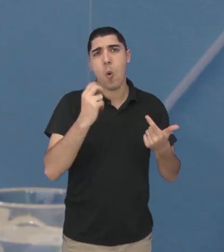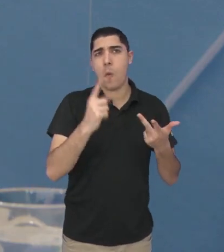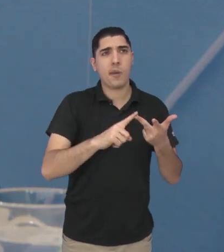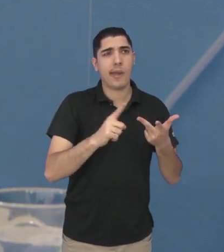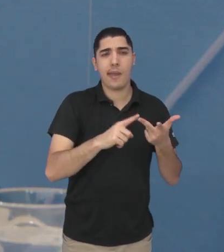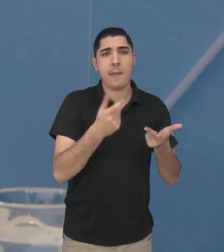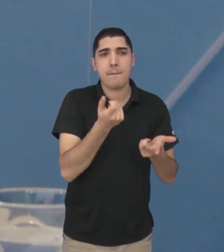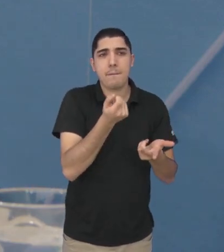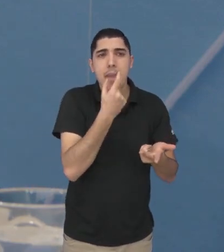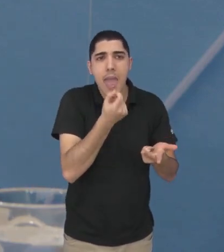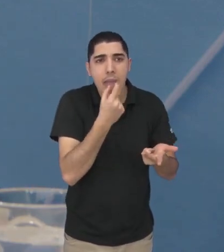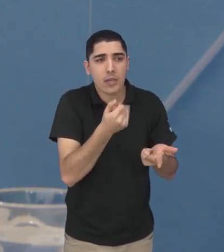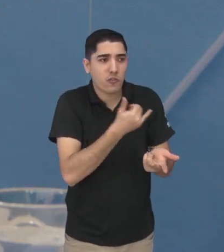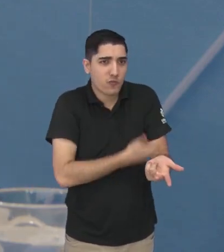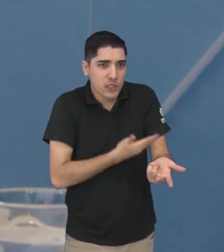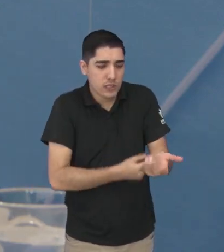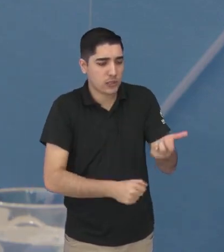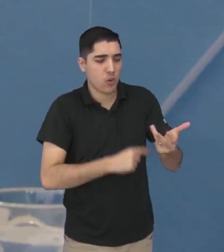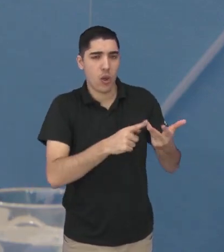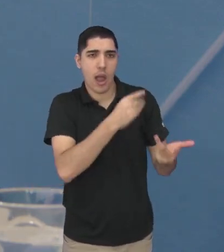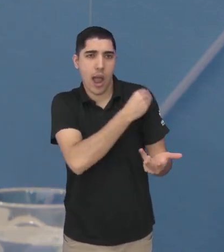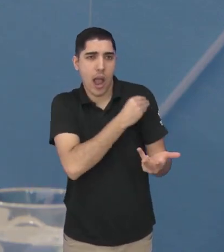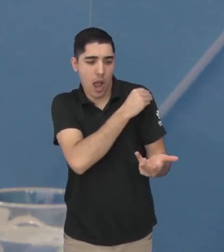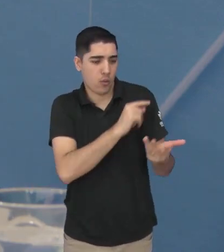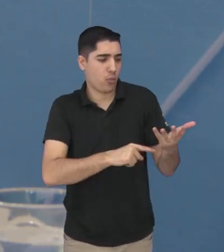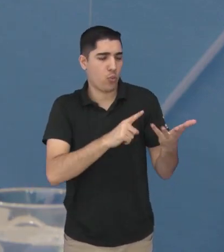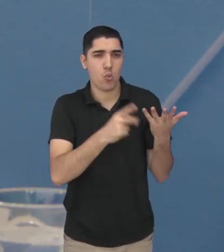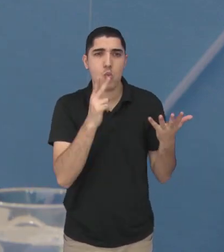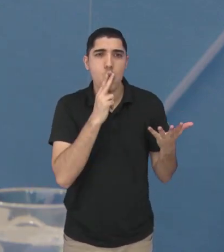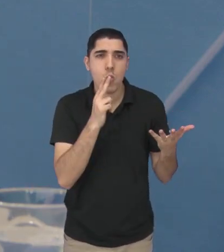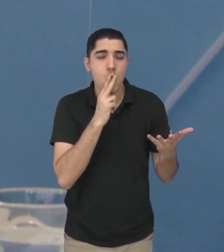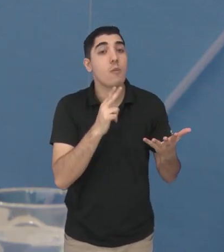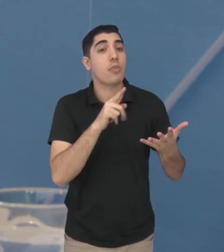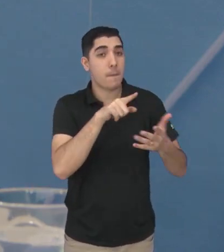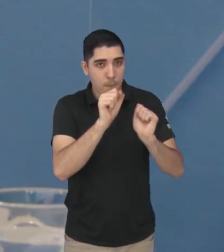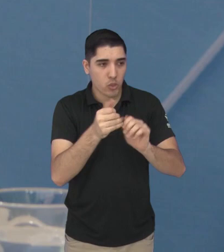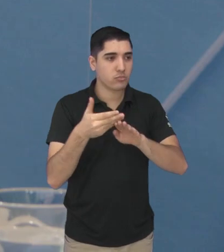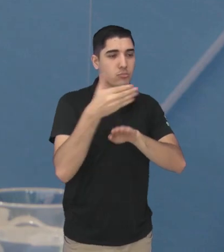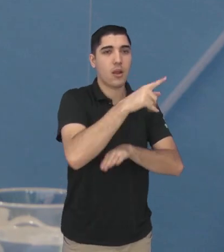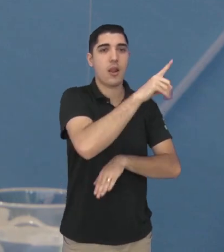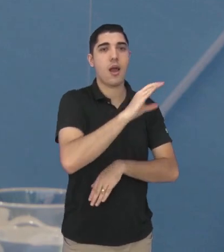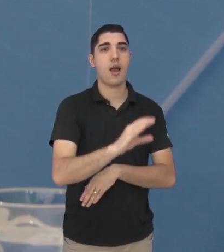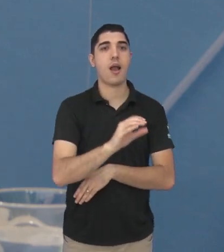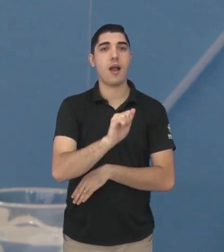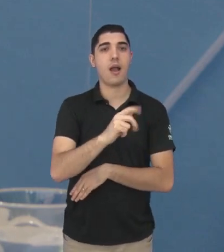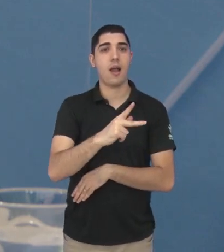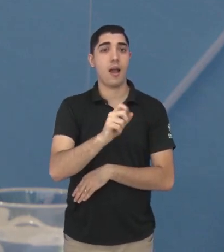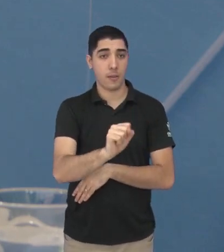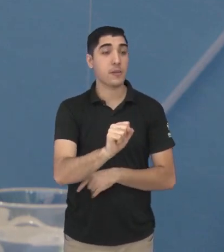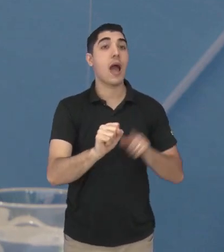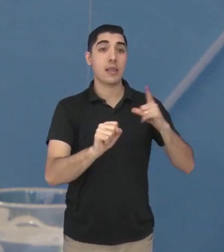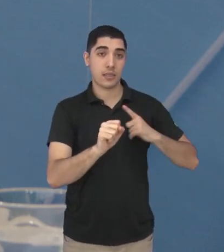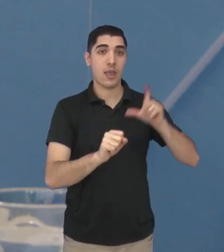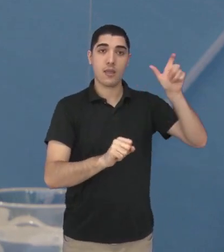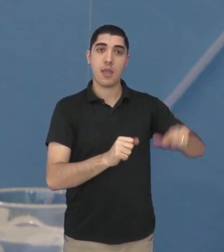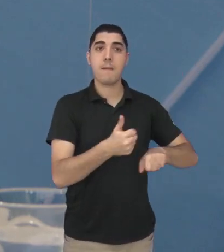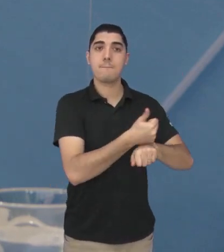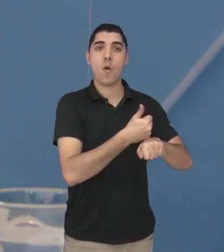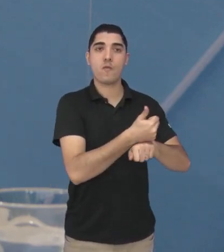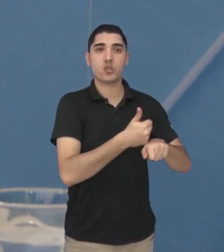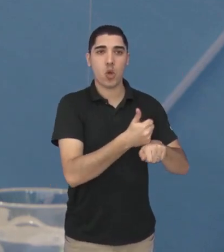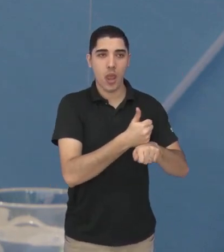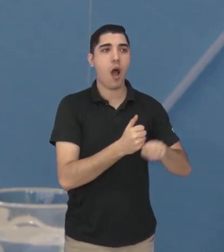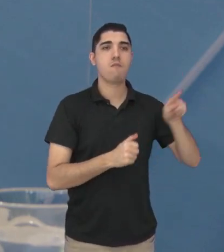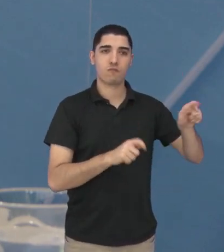medicamento, álcool, tabaco, você pode procurar o CAPS AD, que ali você será atendido por um profissional